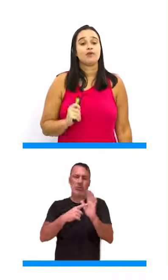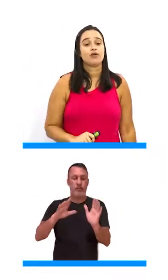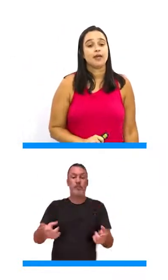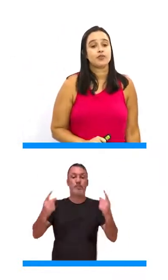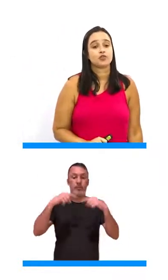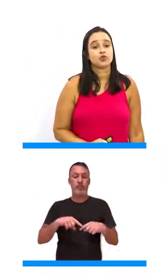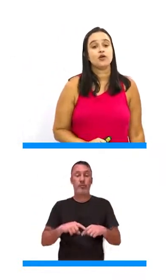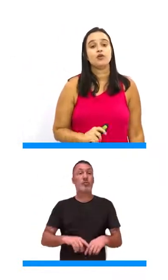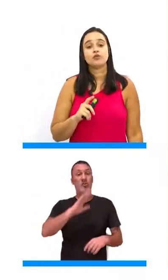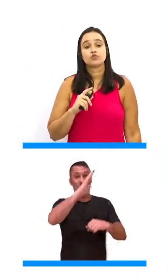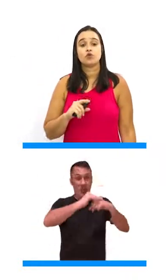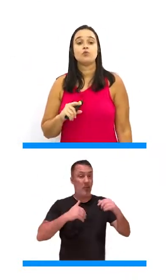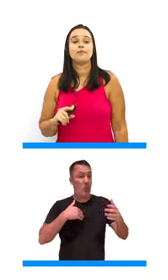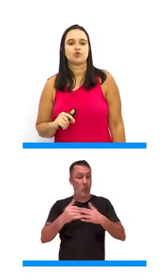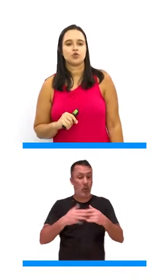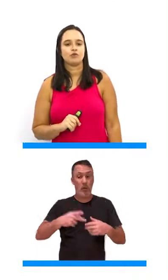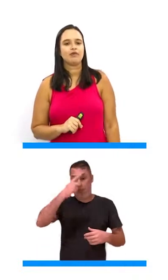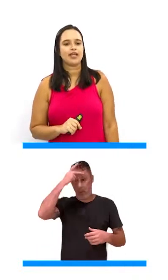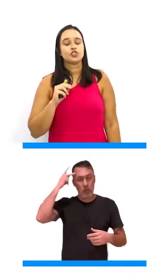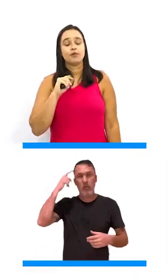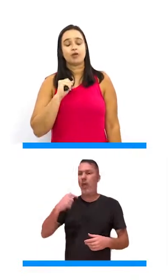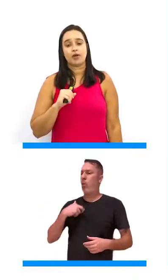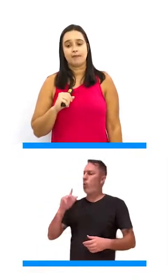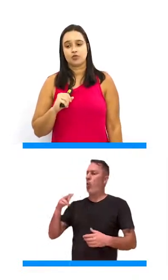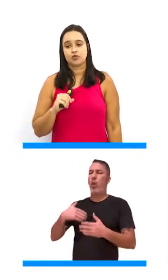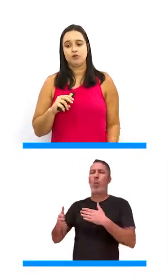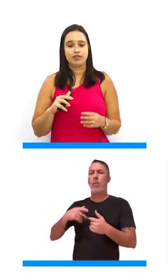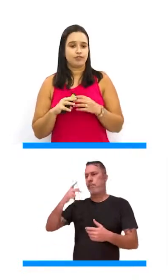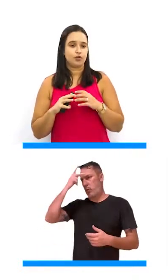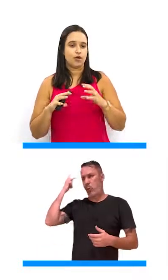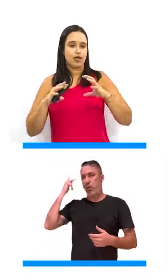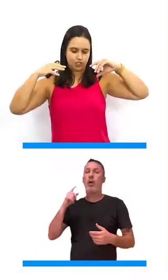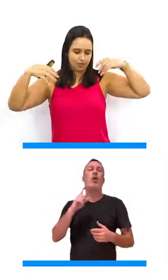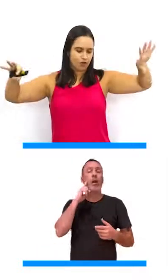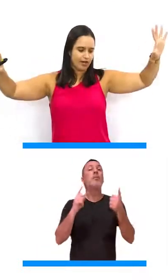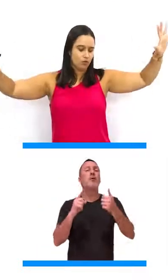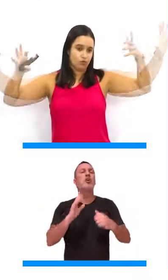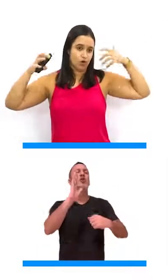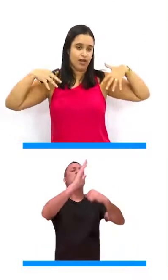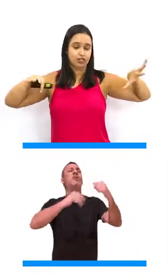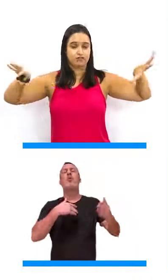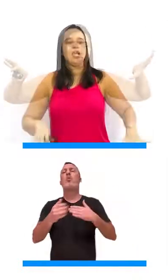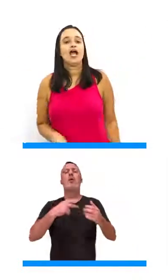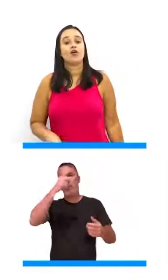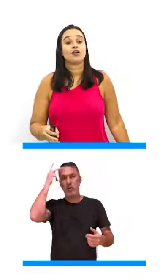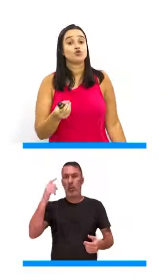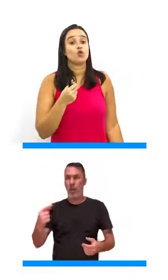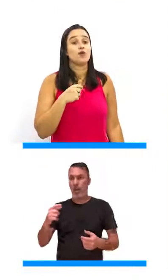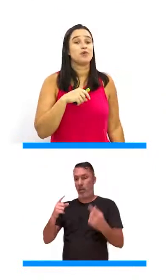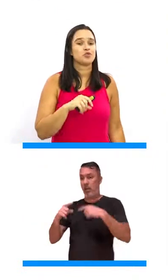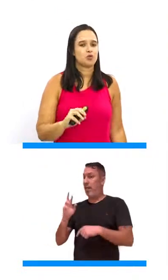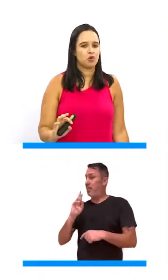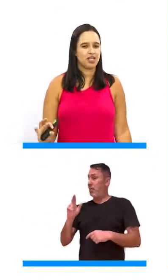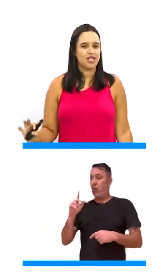Chame qualquer pessoa ou não sou uma pessoa qualquer. Chame qualquer pessoa, me refiro a chamar qualquer um, qualquer indivíduo. Agora, não sou